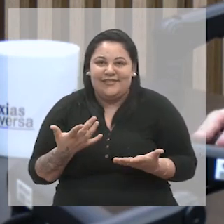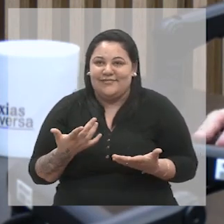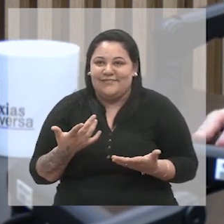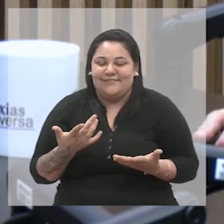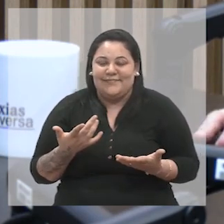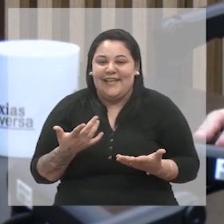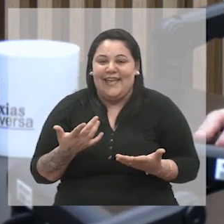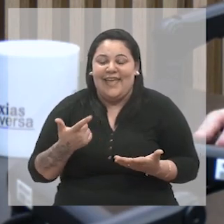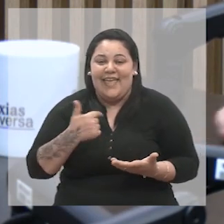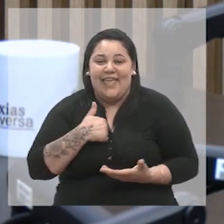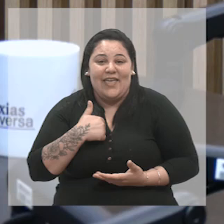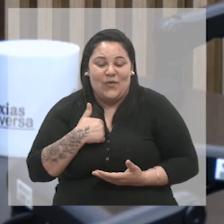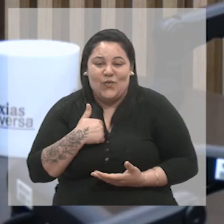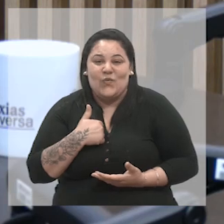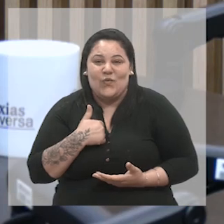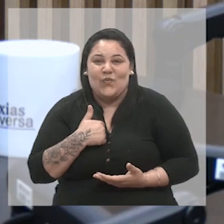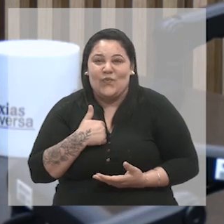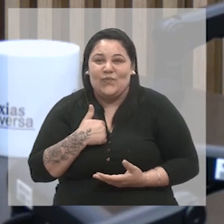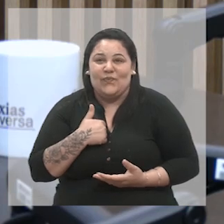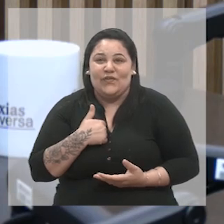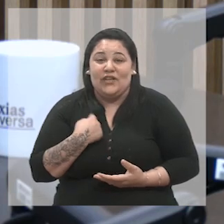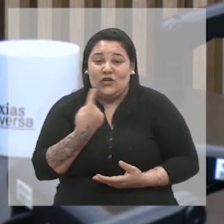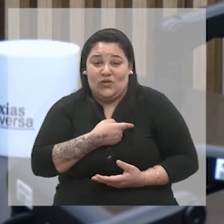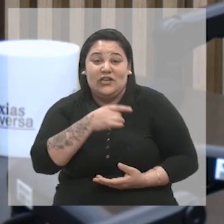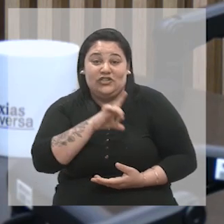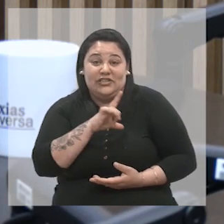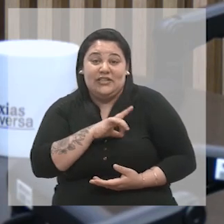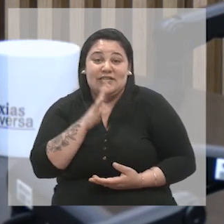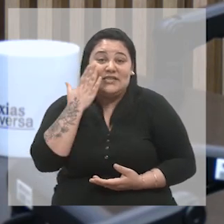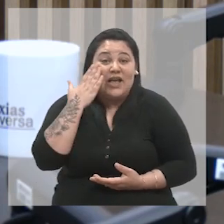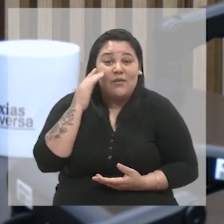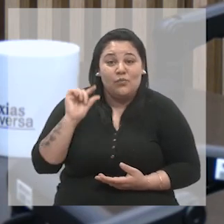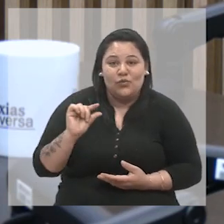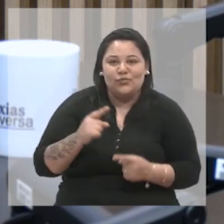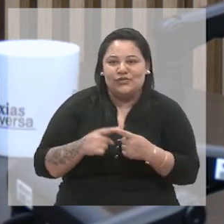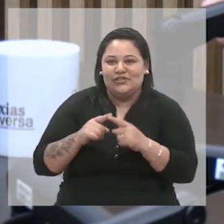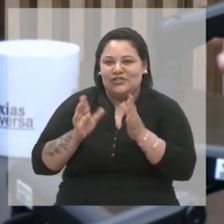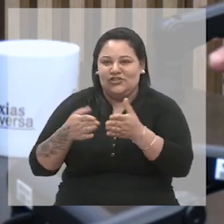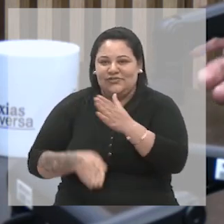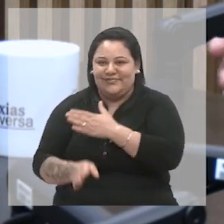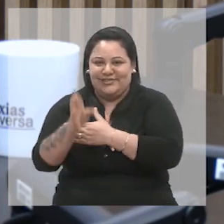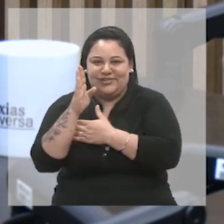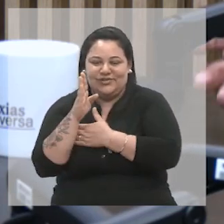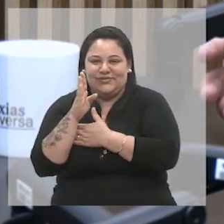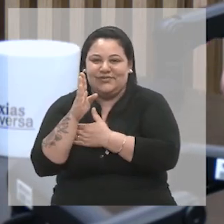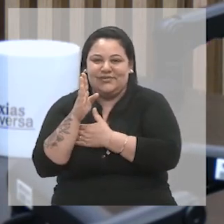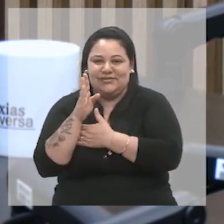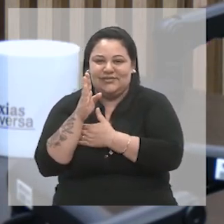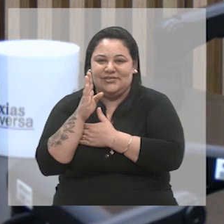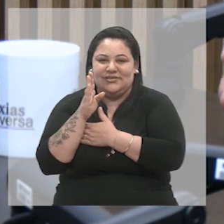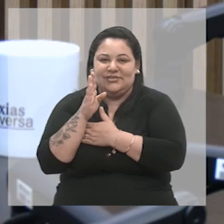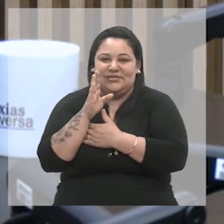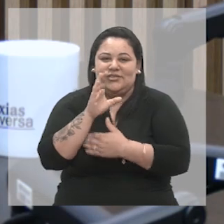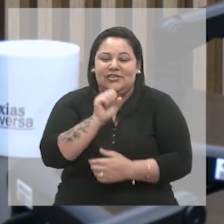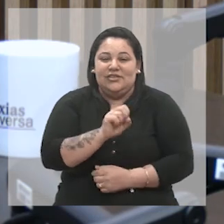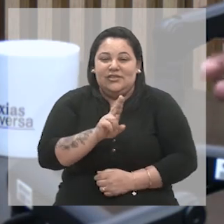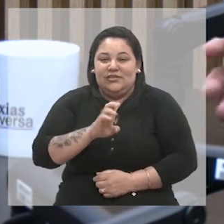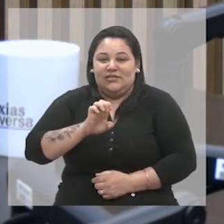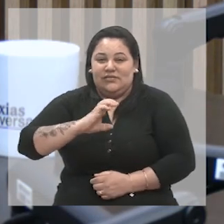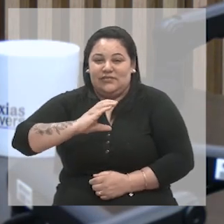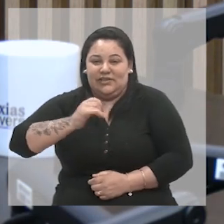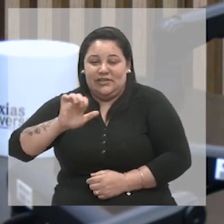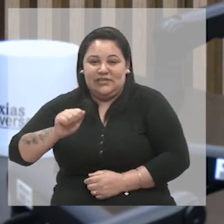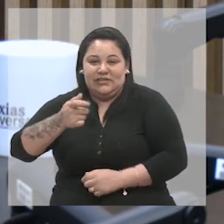tem essa realidade. A gente tem essa noção por ter ido viajar lá para a Suécia, para a Dinamarca,